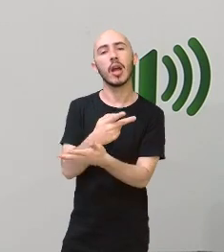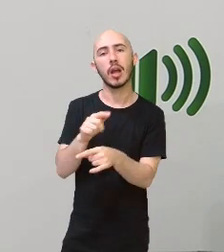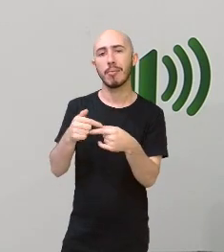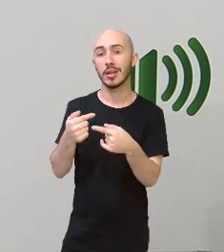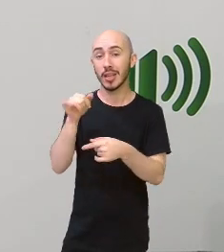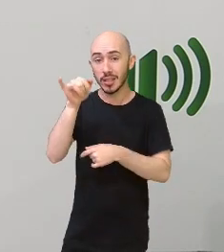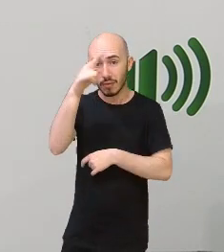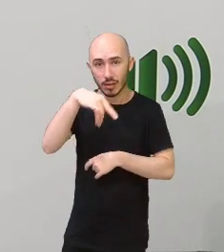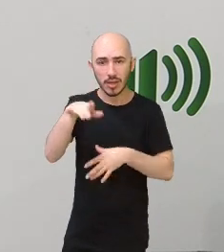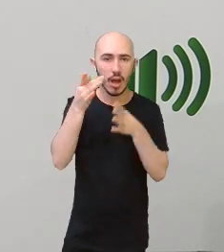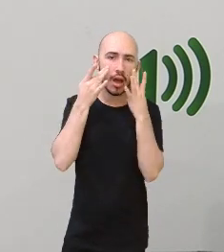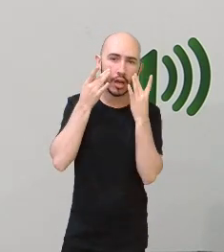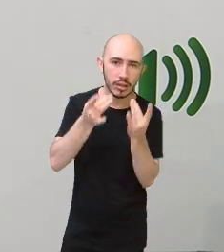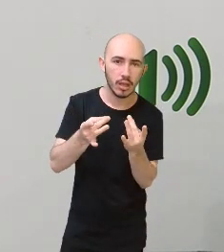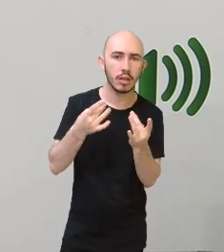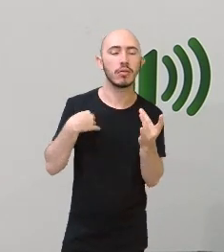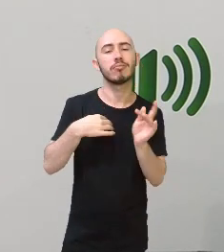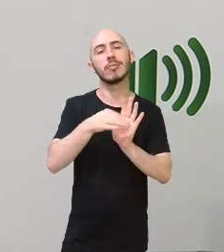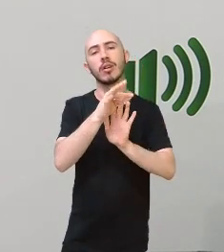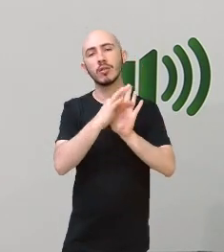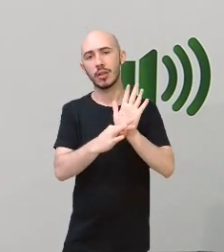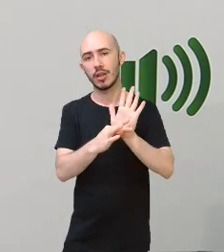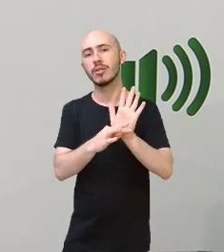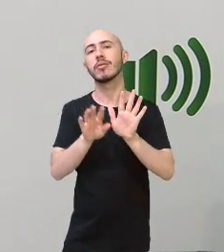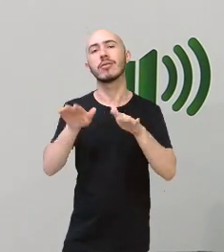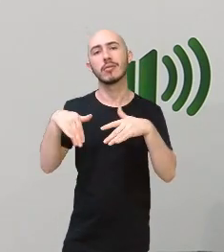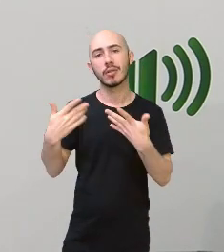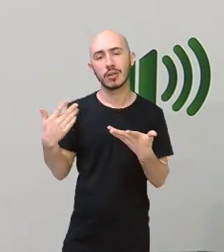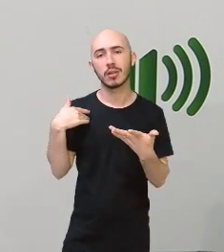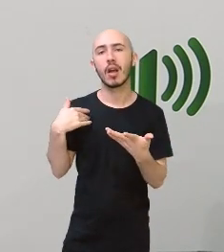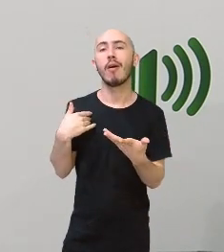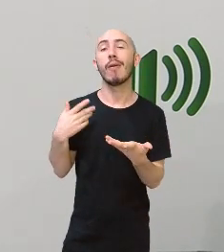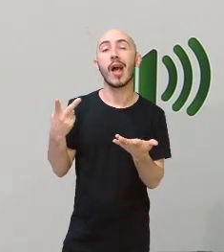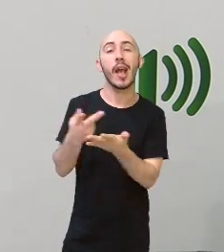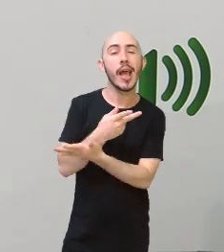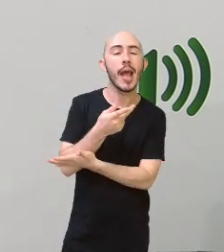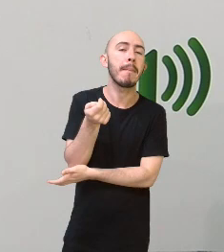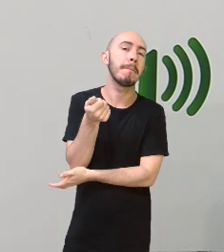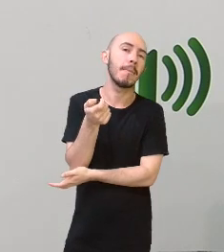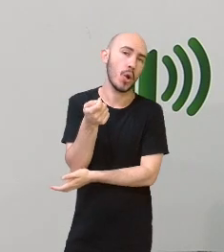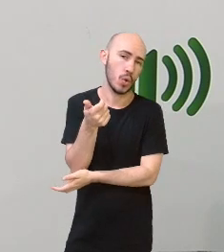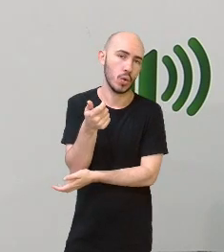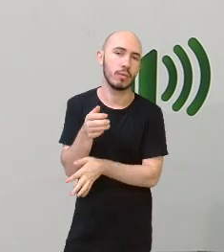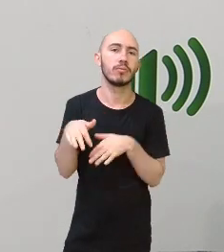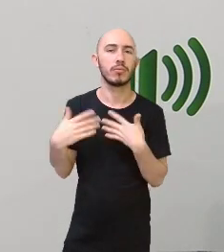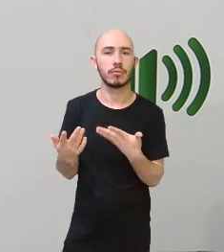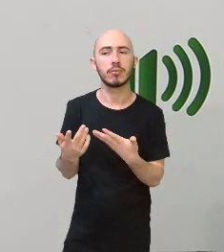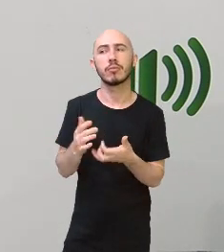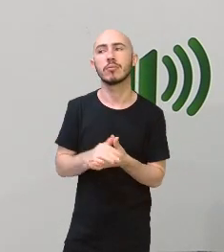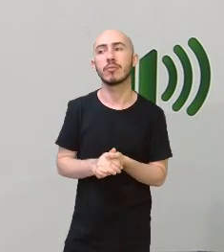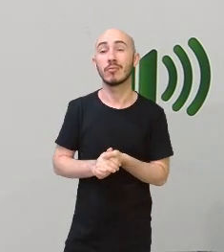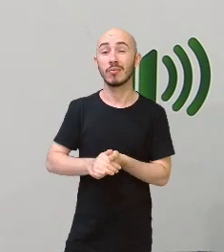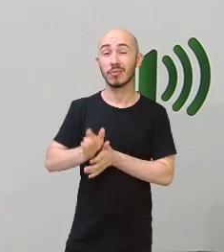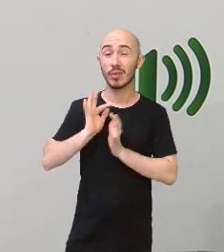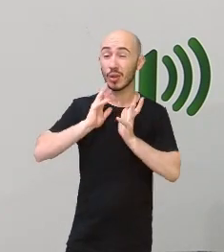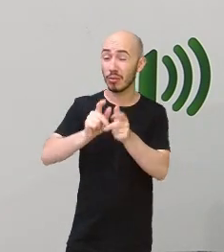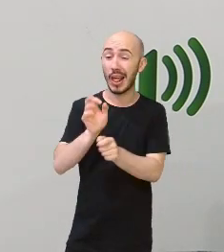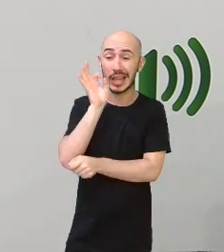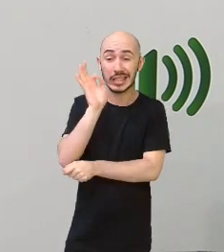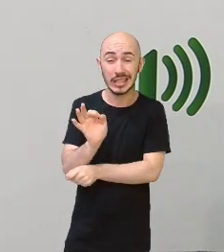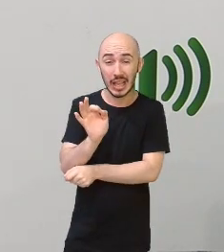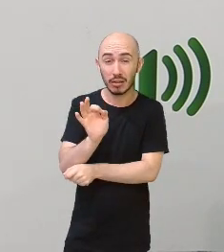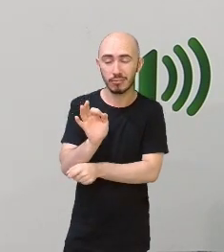está atento ao texto, você não vai cometer tantos deslizes. Claro, ninguém vai acertar 100%